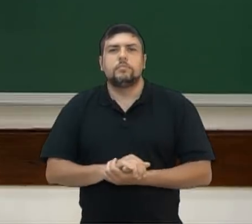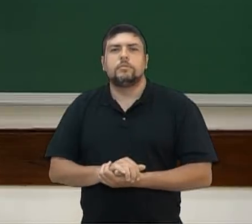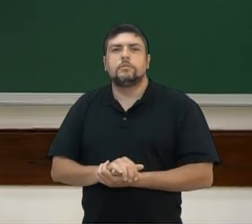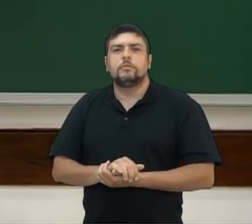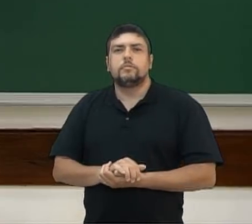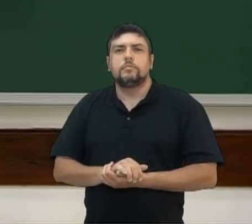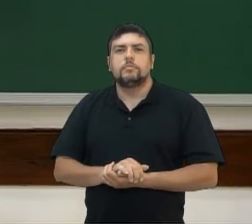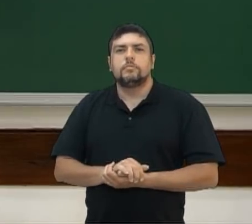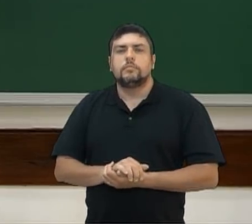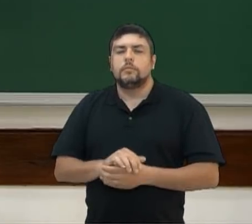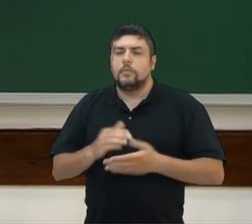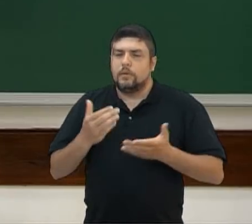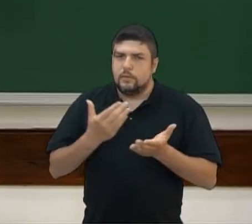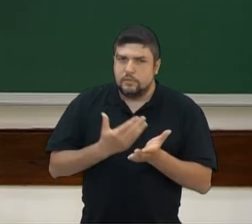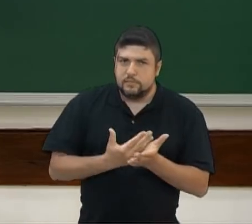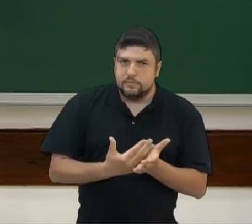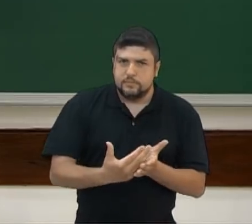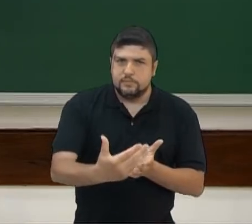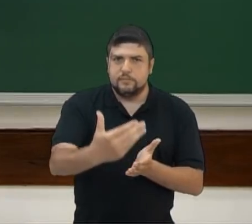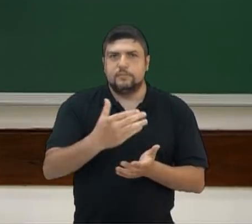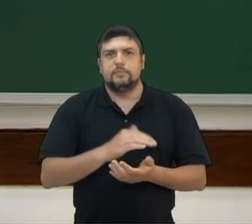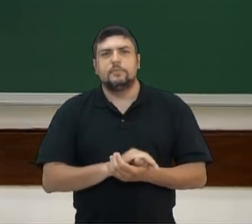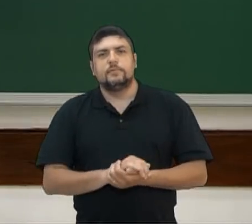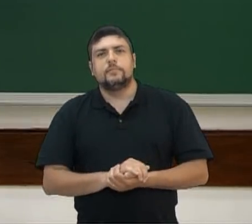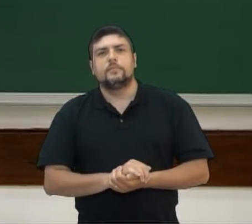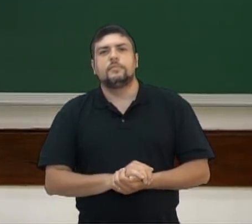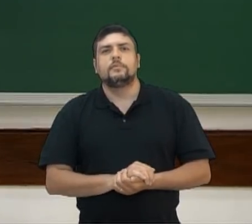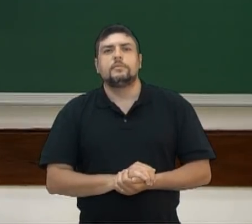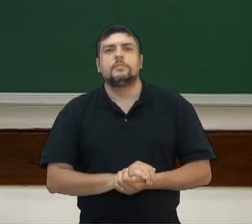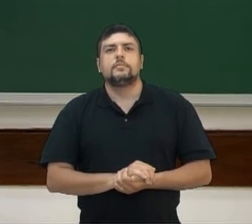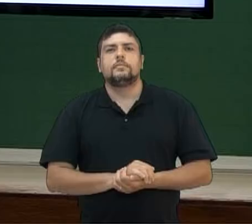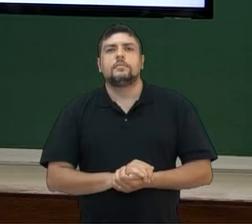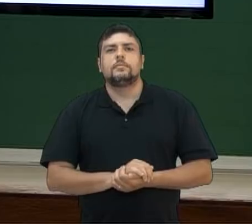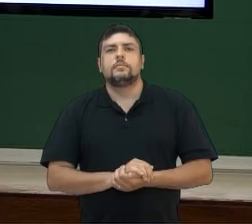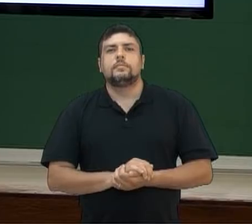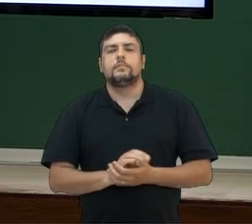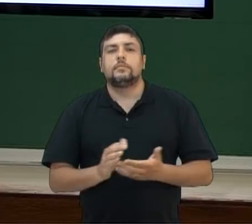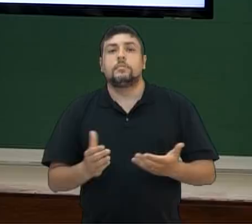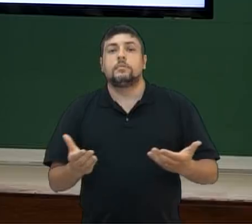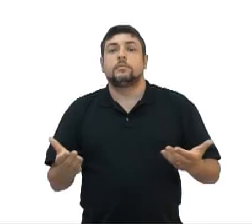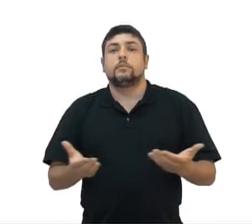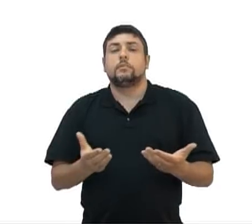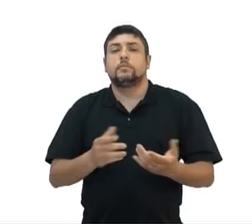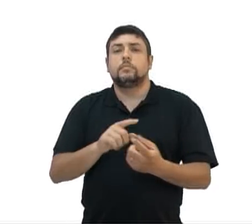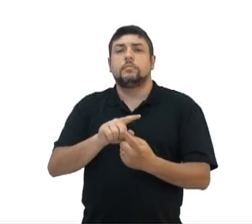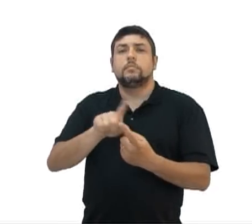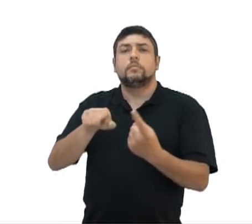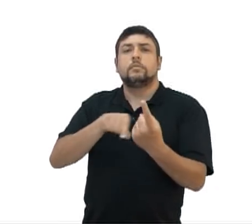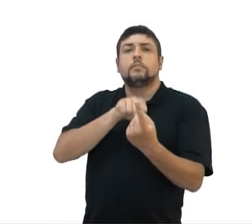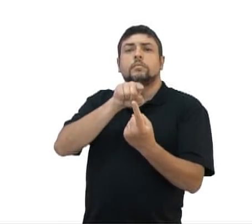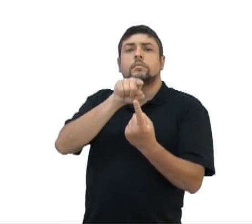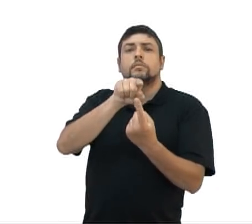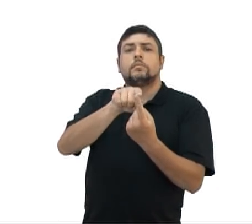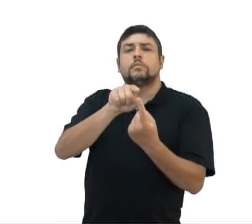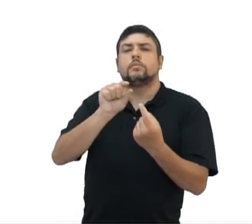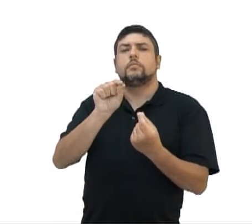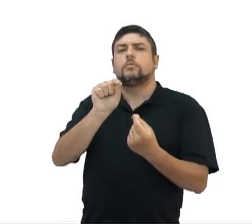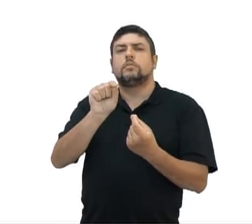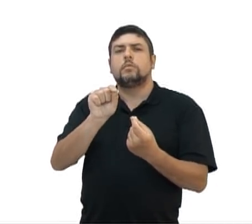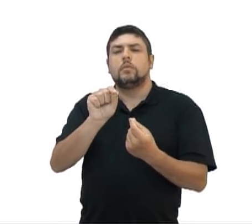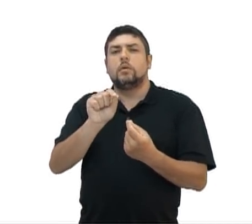vamos então iniciar a nossa aula. O objetivo desta aula é conhecer o significado e